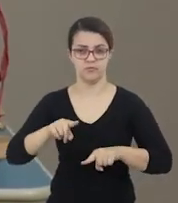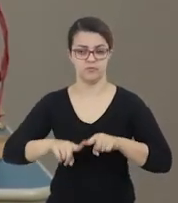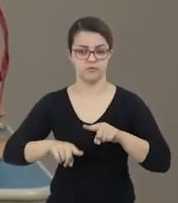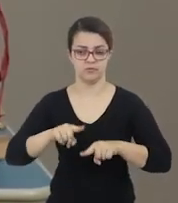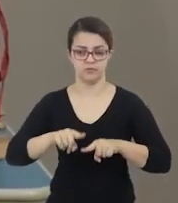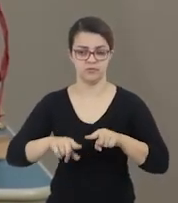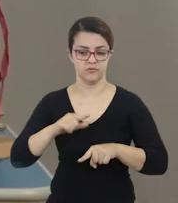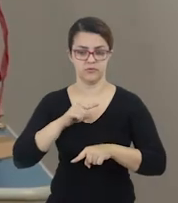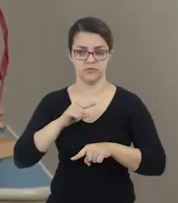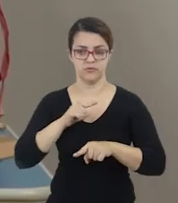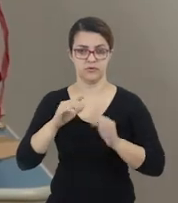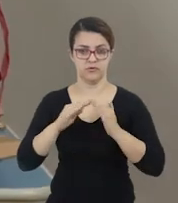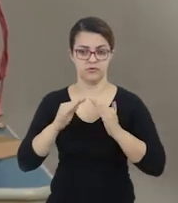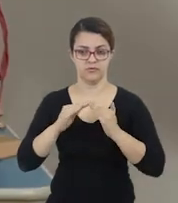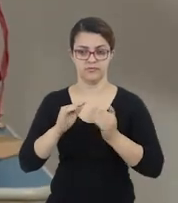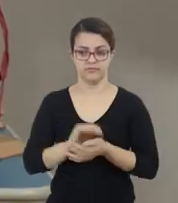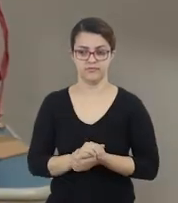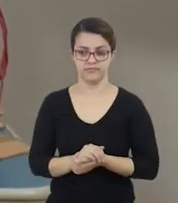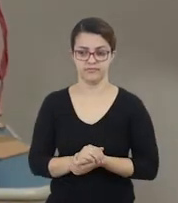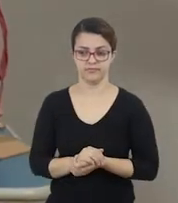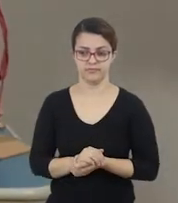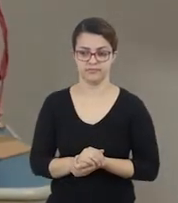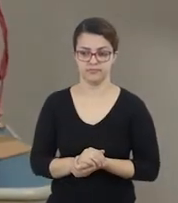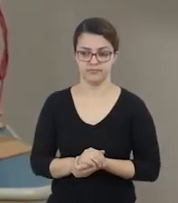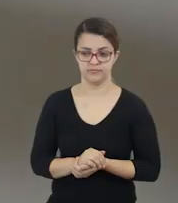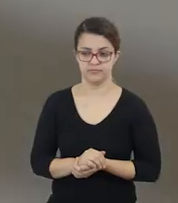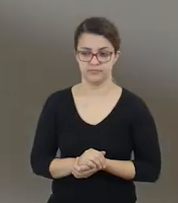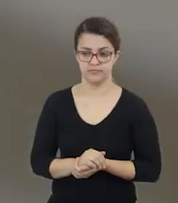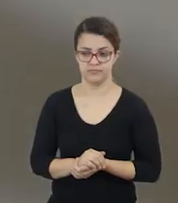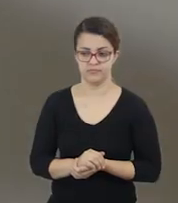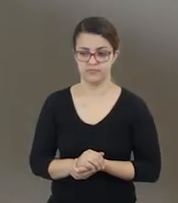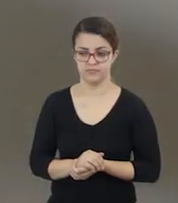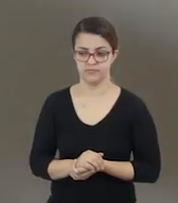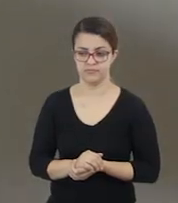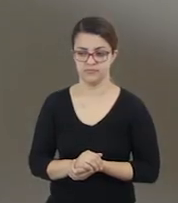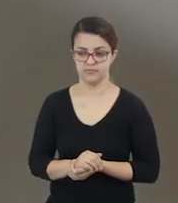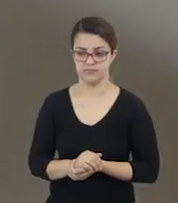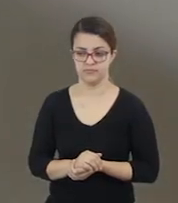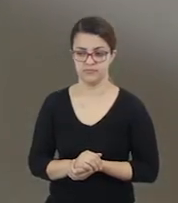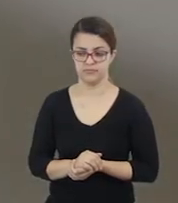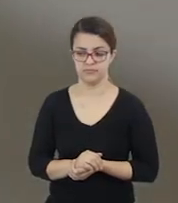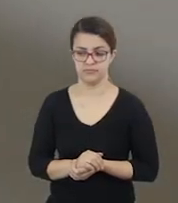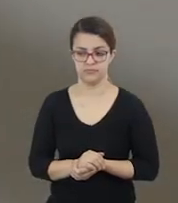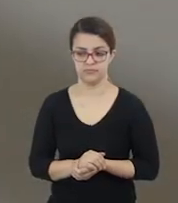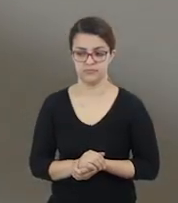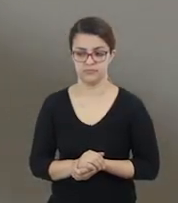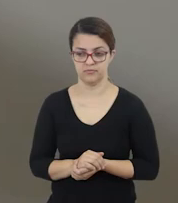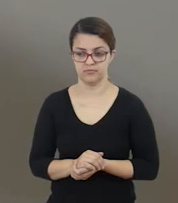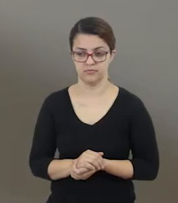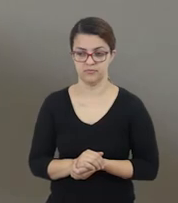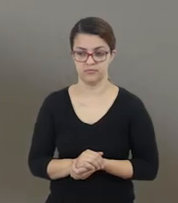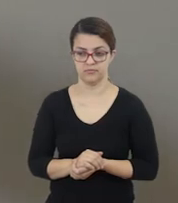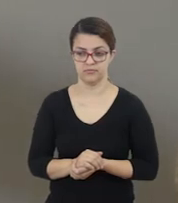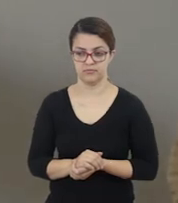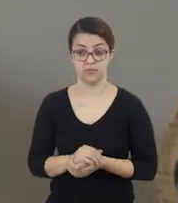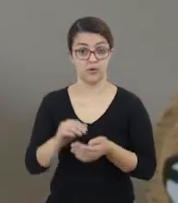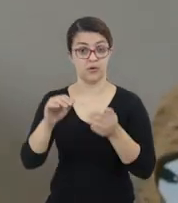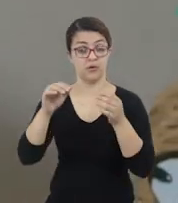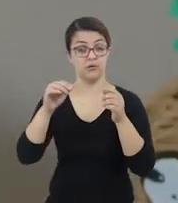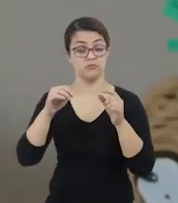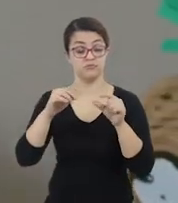tá? E aí nós vamos fazer o seguinte, com essa parte nós vamos colar esta parte em